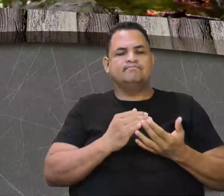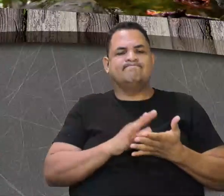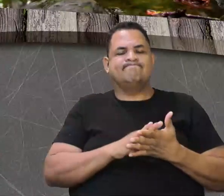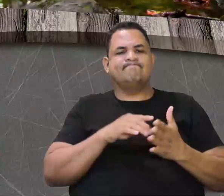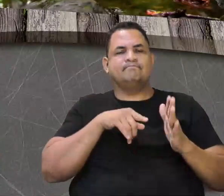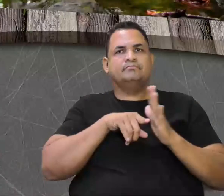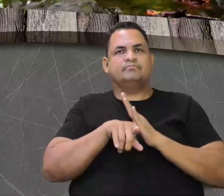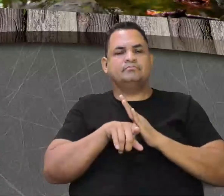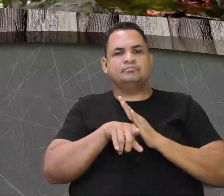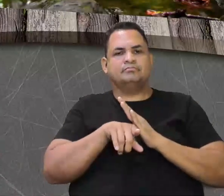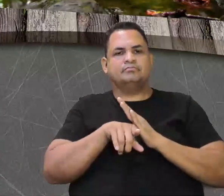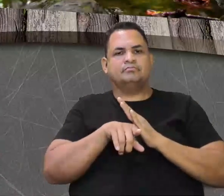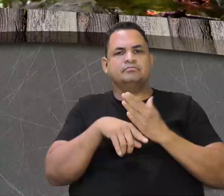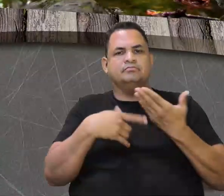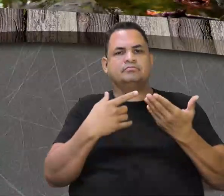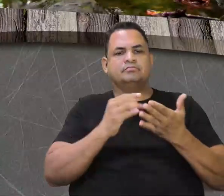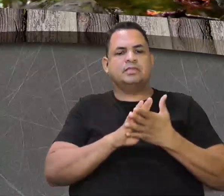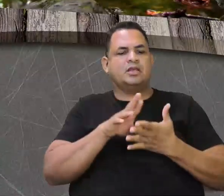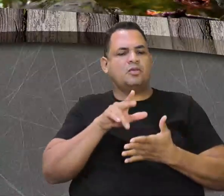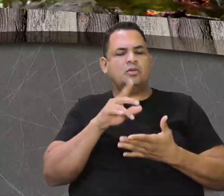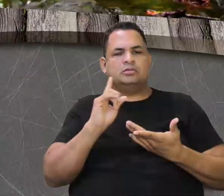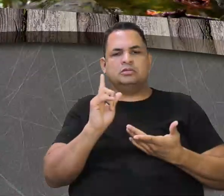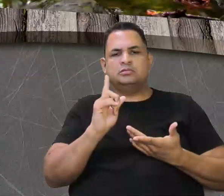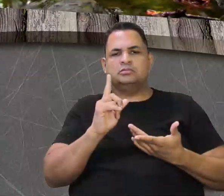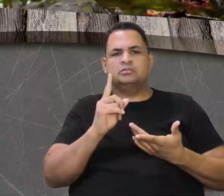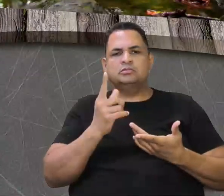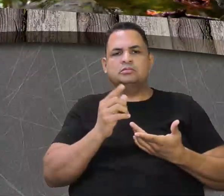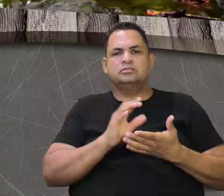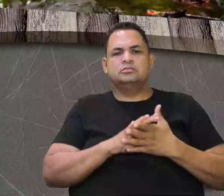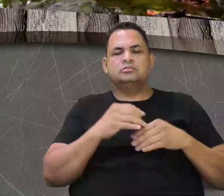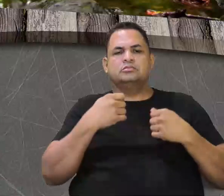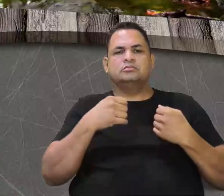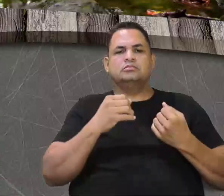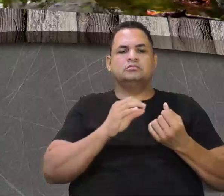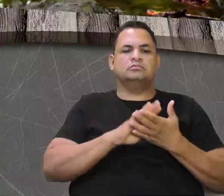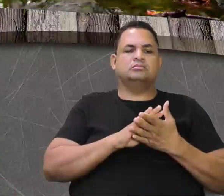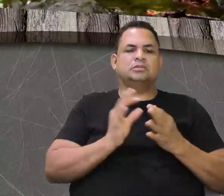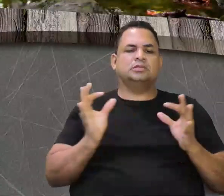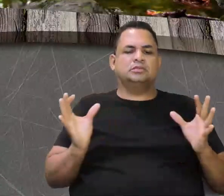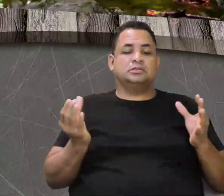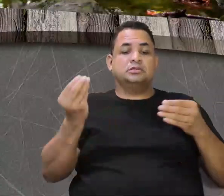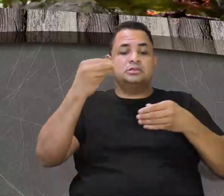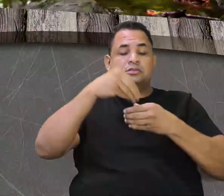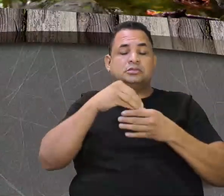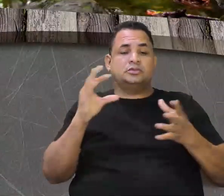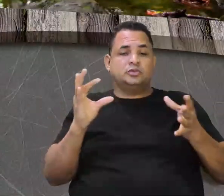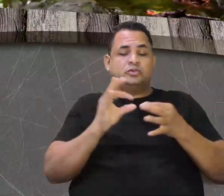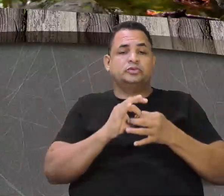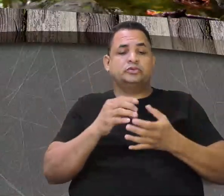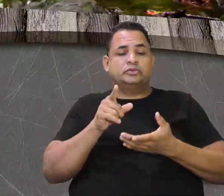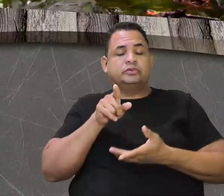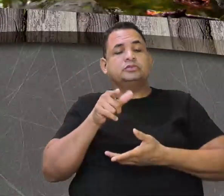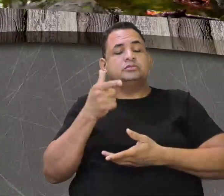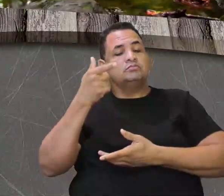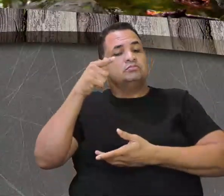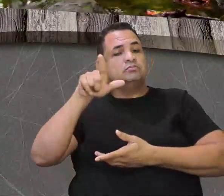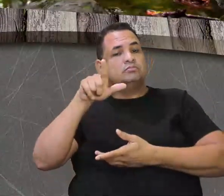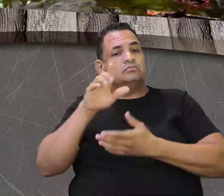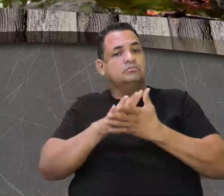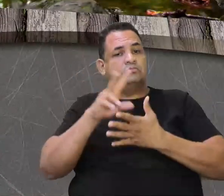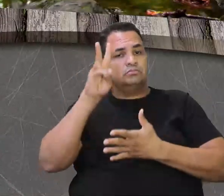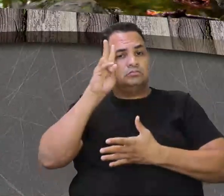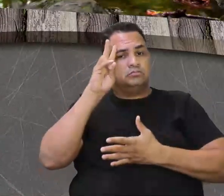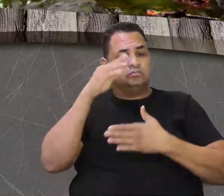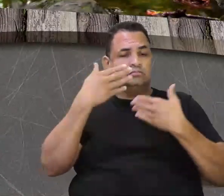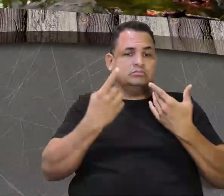desculpa, elas não precisam estar iguaizinhas, tá? Mas elas precisam estar num contexto aí que você consiga